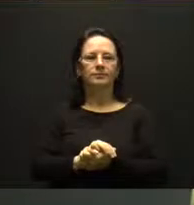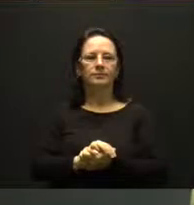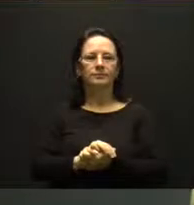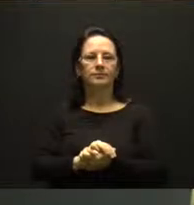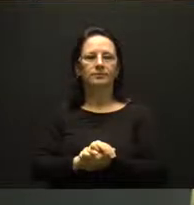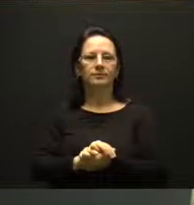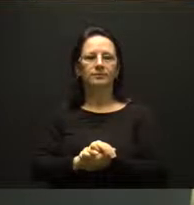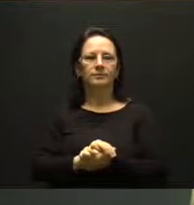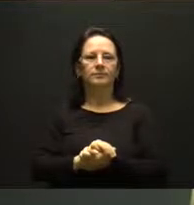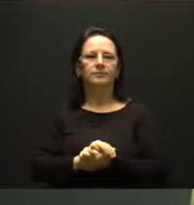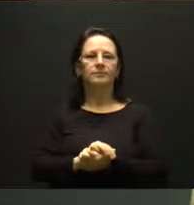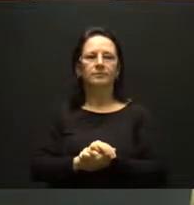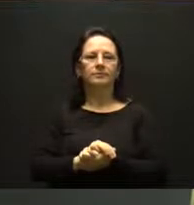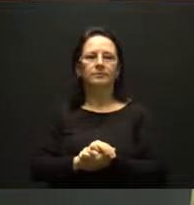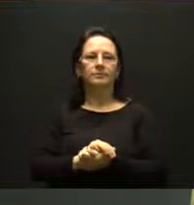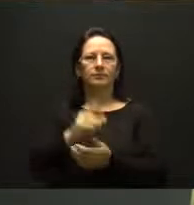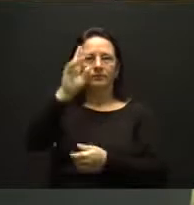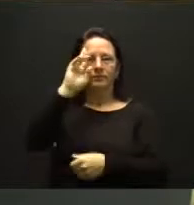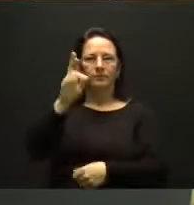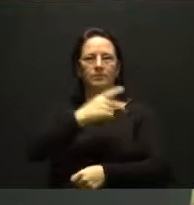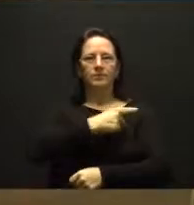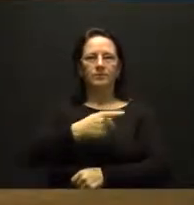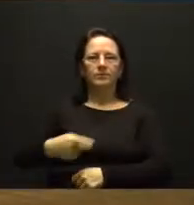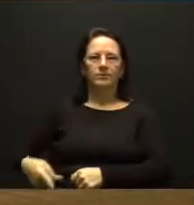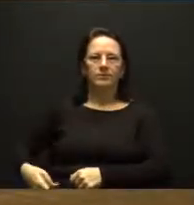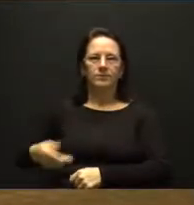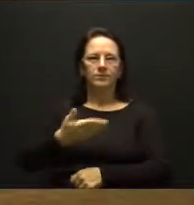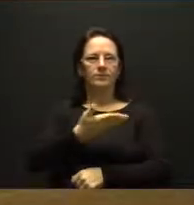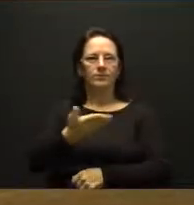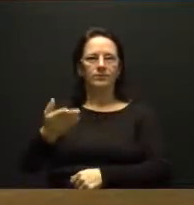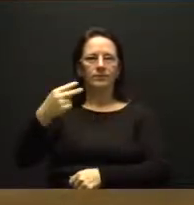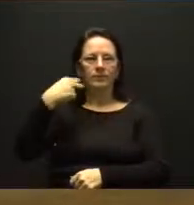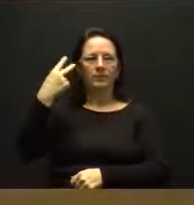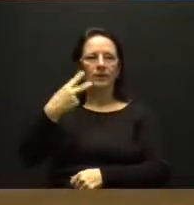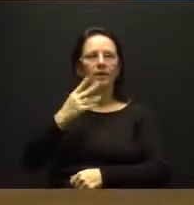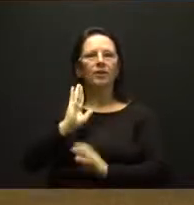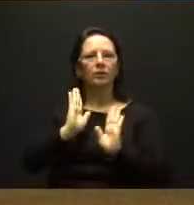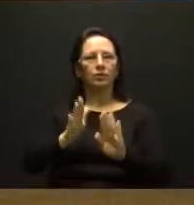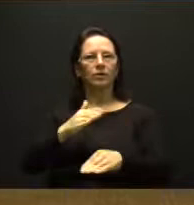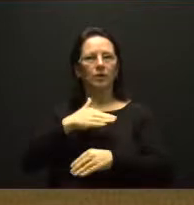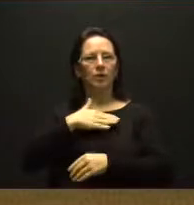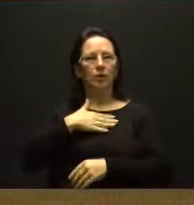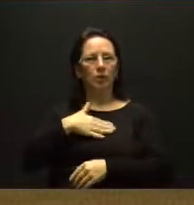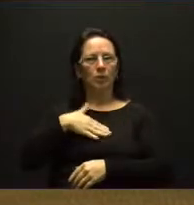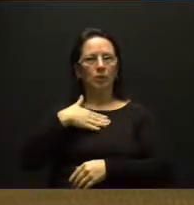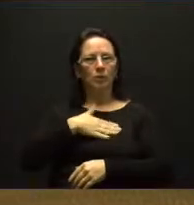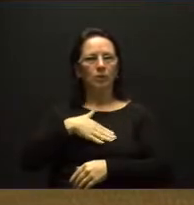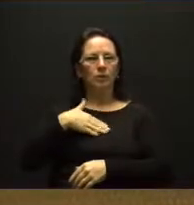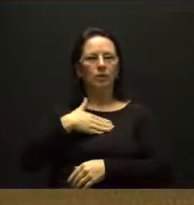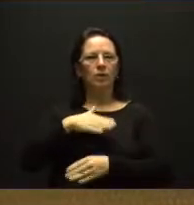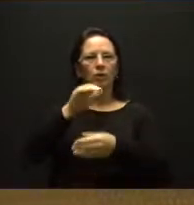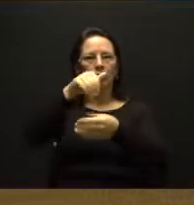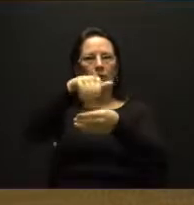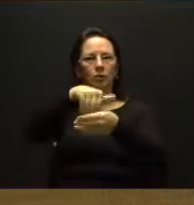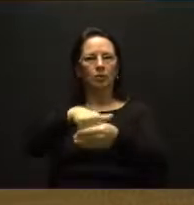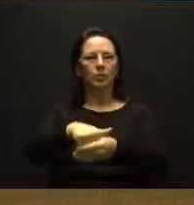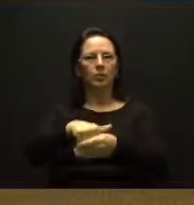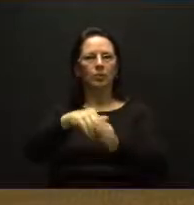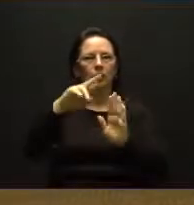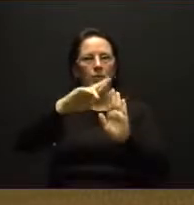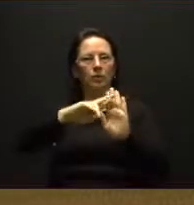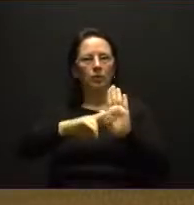teu presente nos vereadores senhora vereadora da gostaria aqui de antecipar meu voto favorável ao requerimento